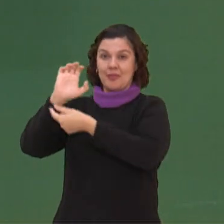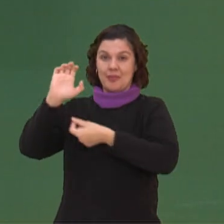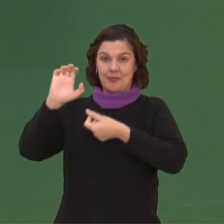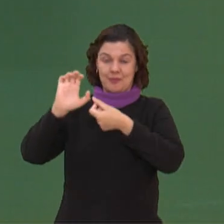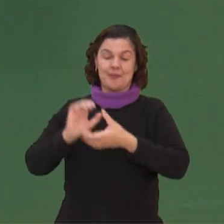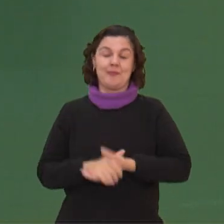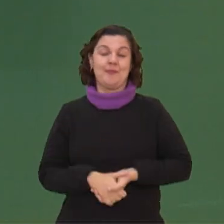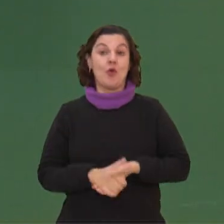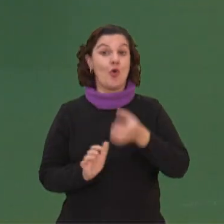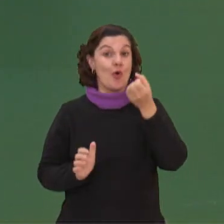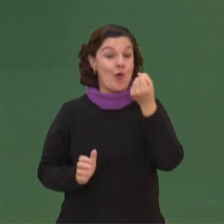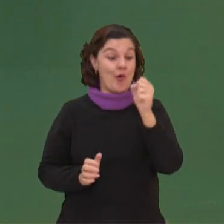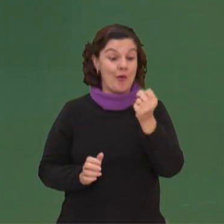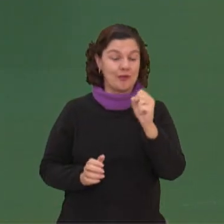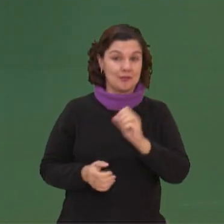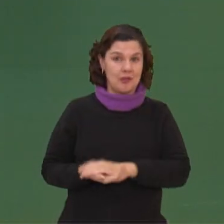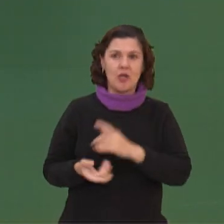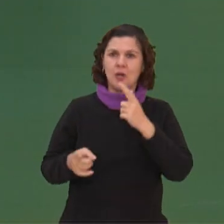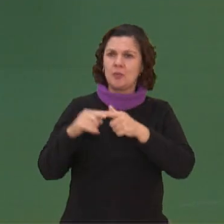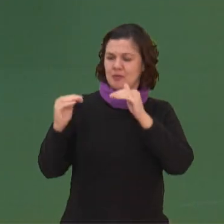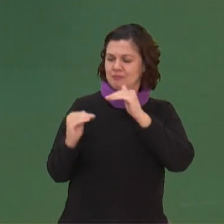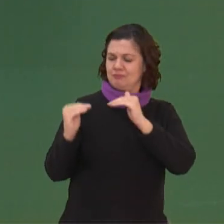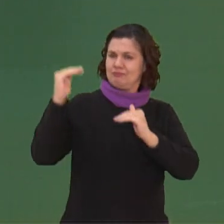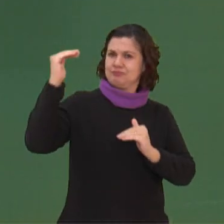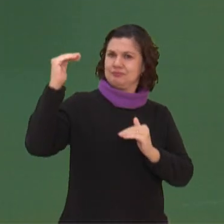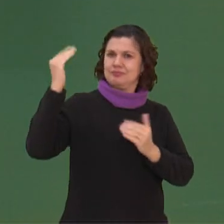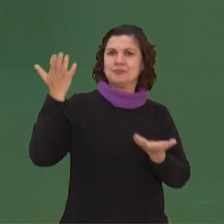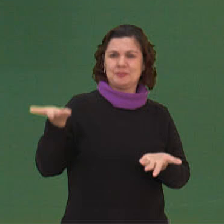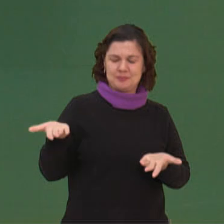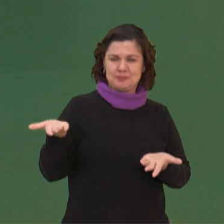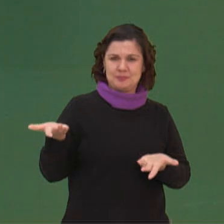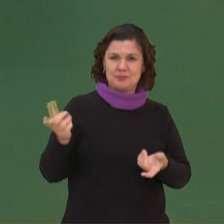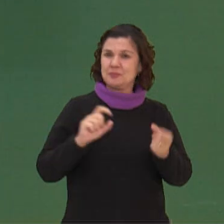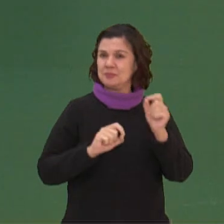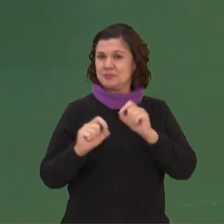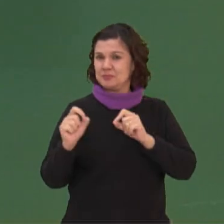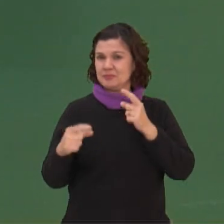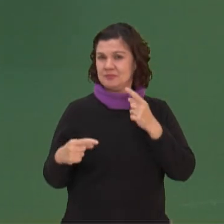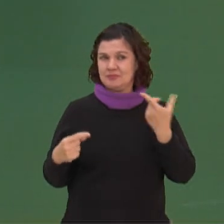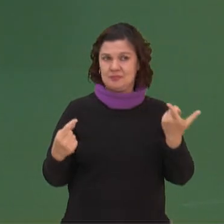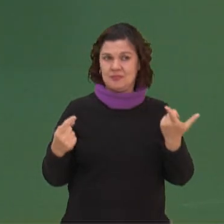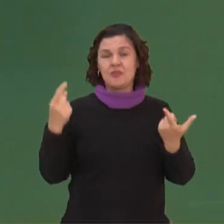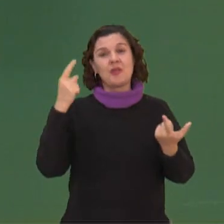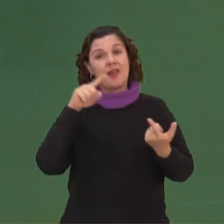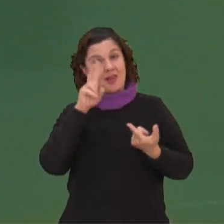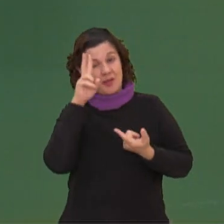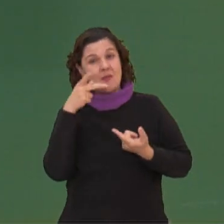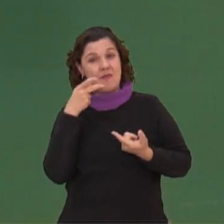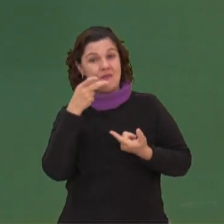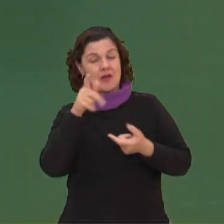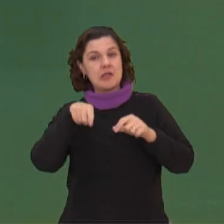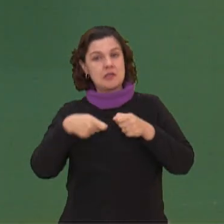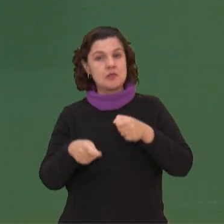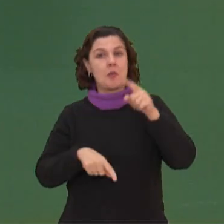extra-regional da União Europeia. Por que essa diferença? O que tem aí? Tá ligado à questão dos nossos